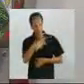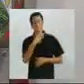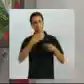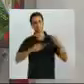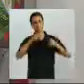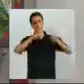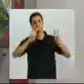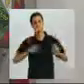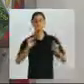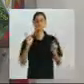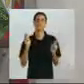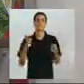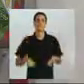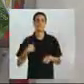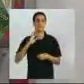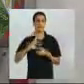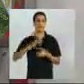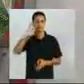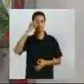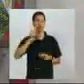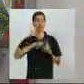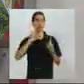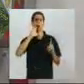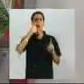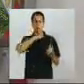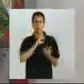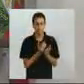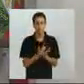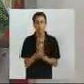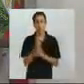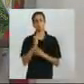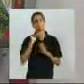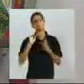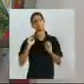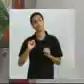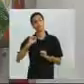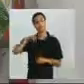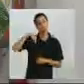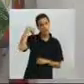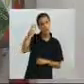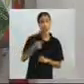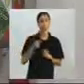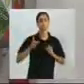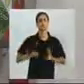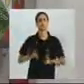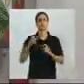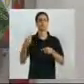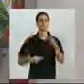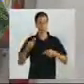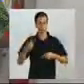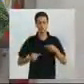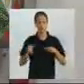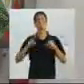requer muito tempo, mas eu quero dar aqui apenas, fazer uma introdução e continuar, quem sabe, na próxima sessão, no meu próximo pronunciamento,